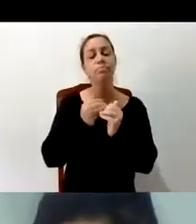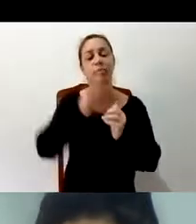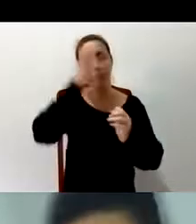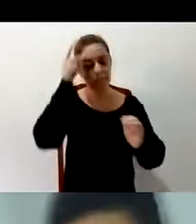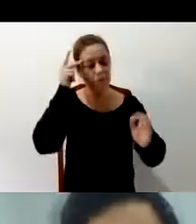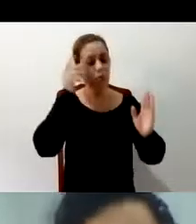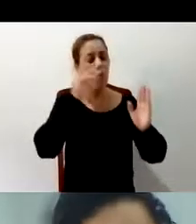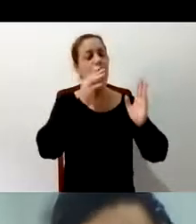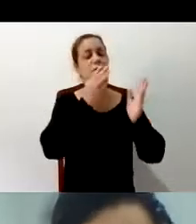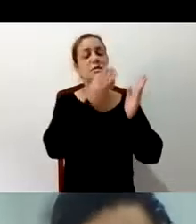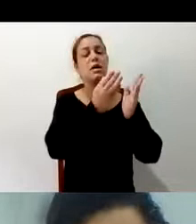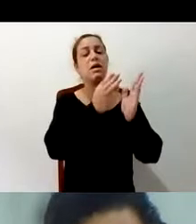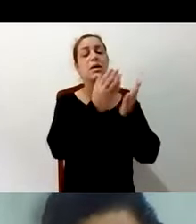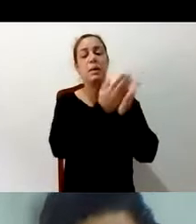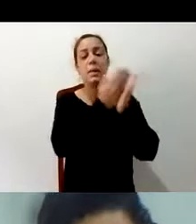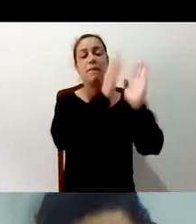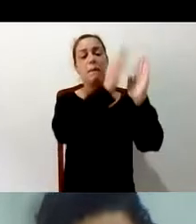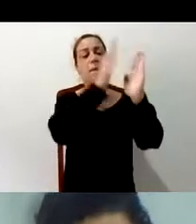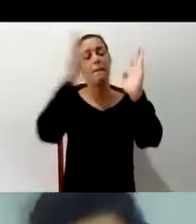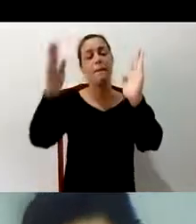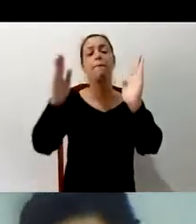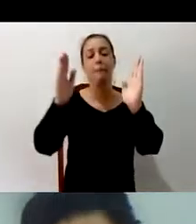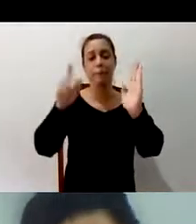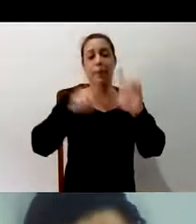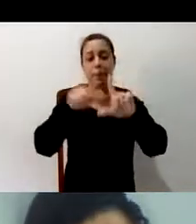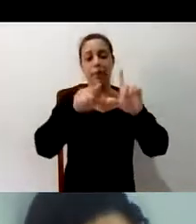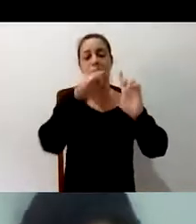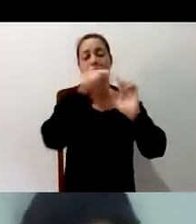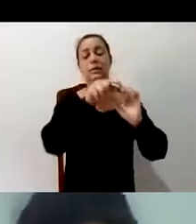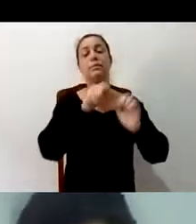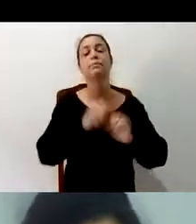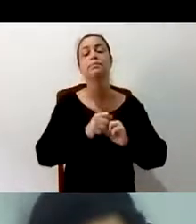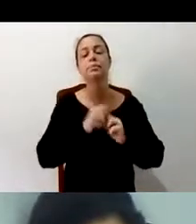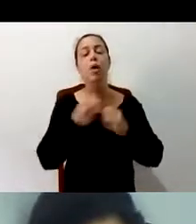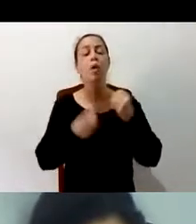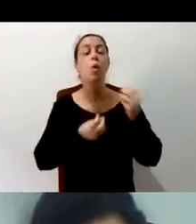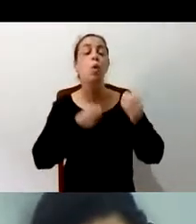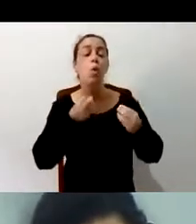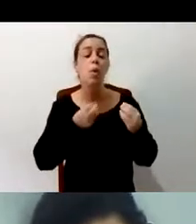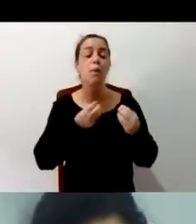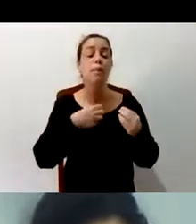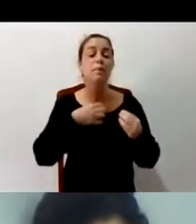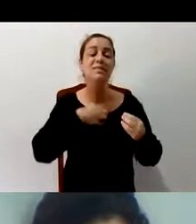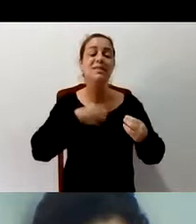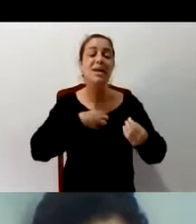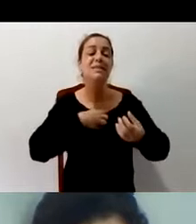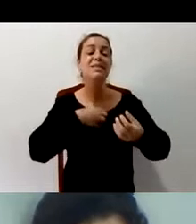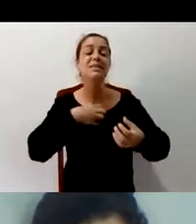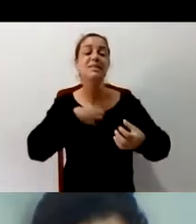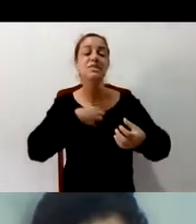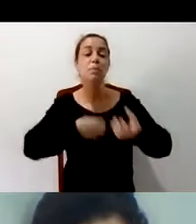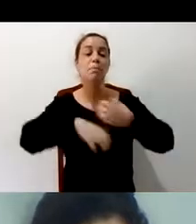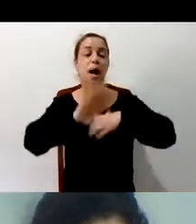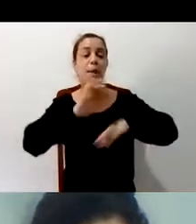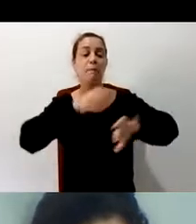tenham um pouco mais de empatia, né? Por exemplo, eu lembro bem quando eu estava, né, sempre, como eu falei anteriormente,